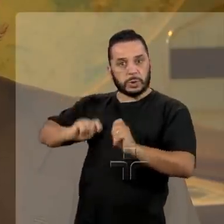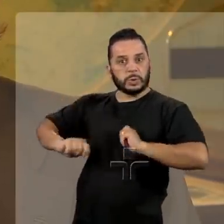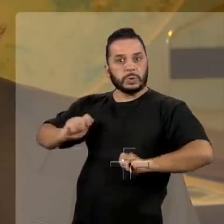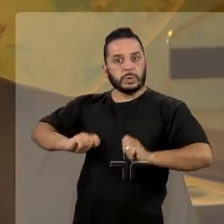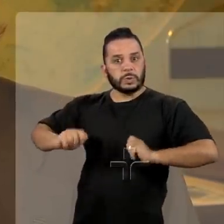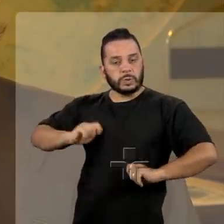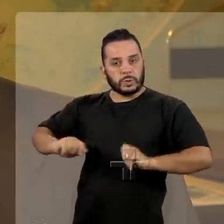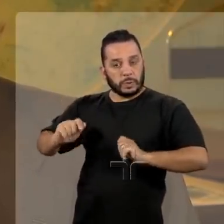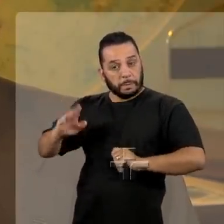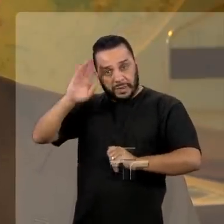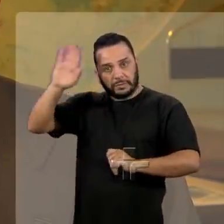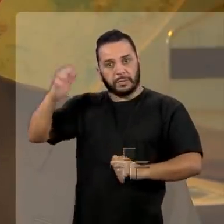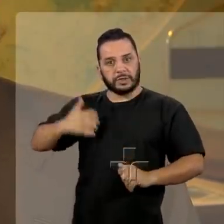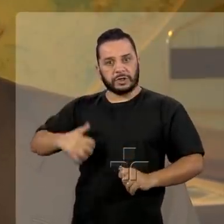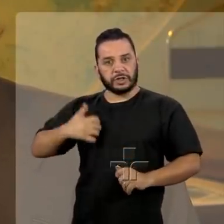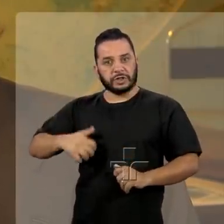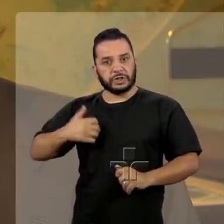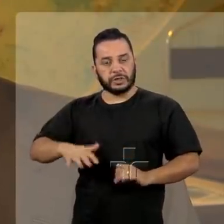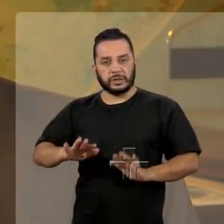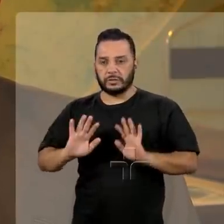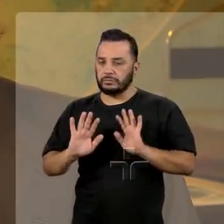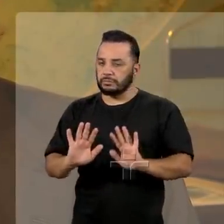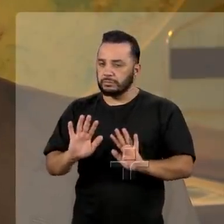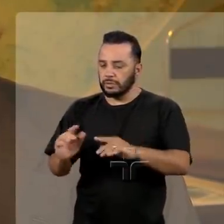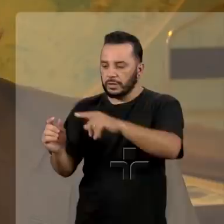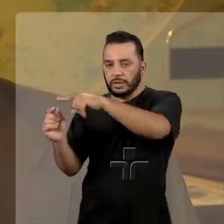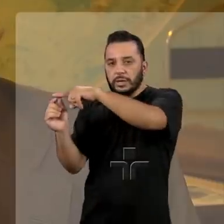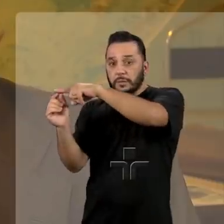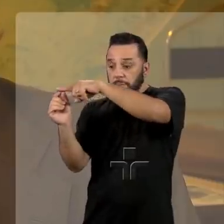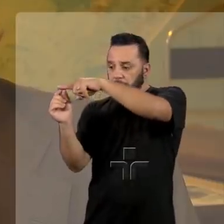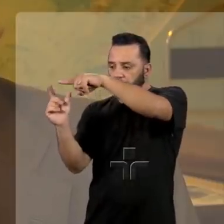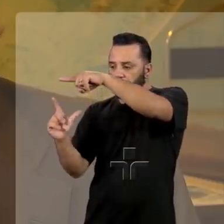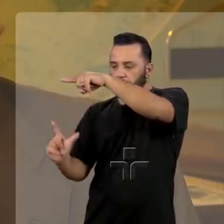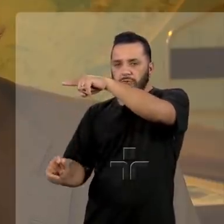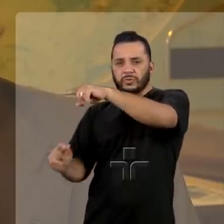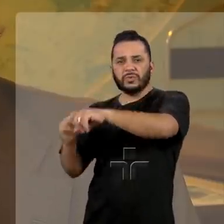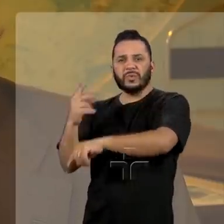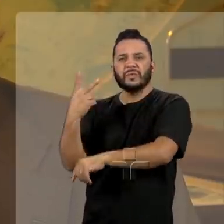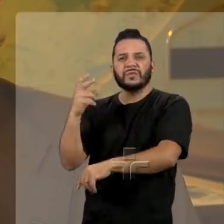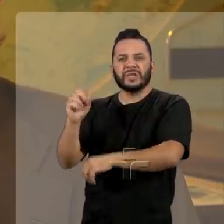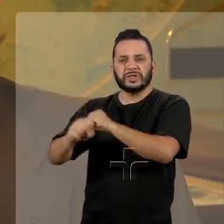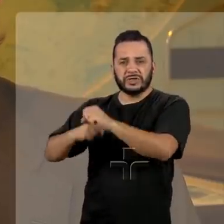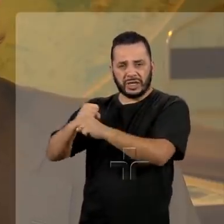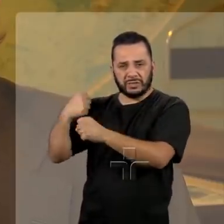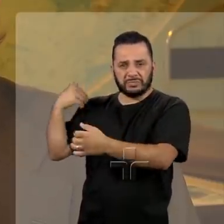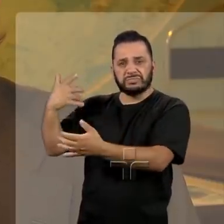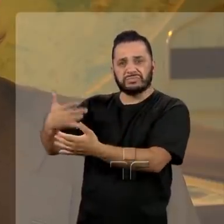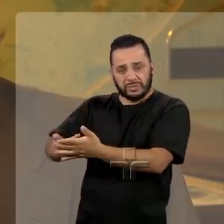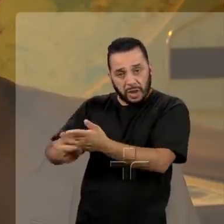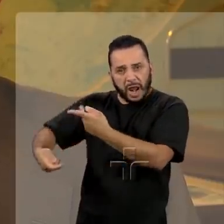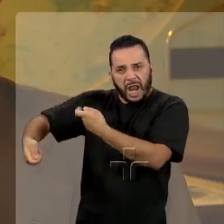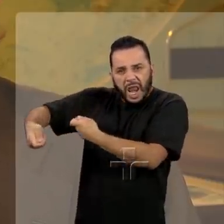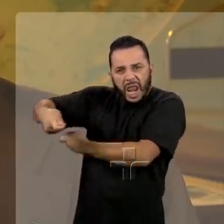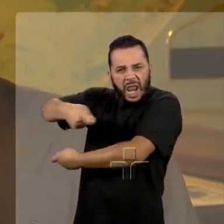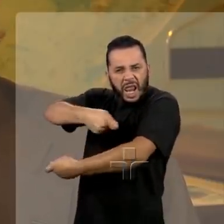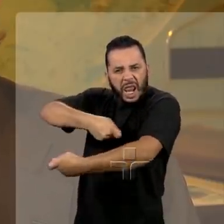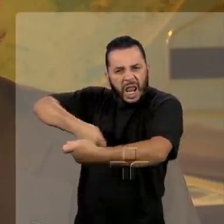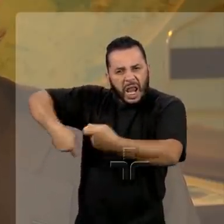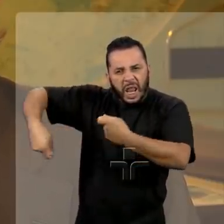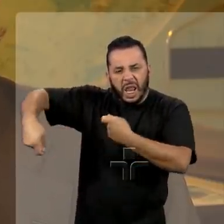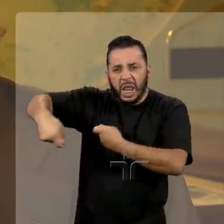últimos 20 anos, mais do que decuplicou o volume de comércio. Então, é uma